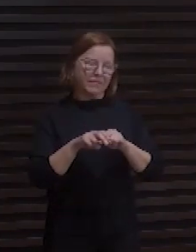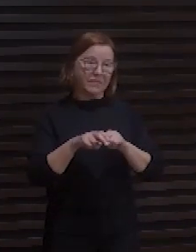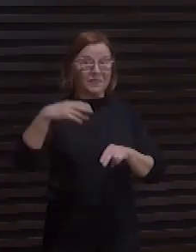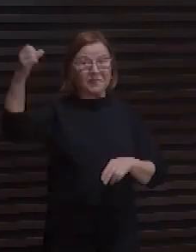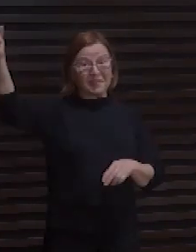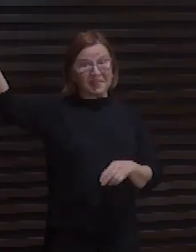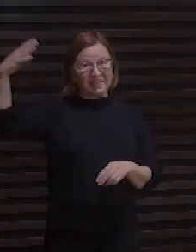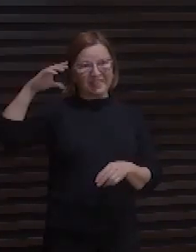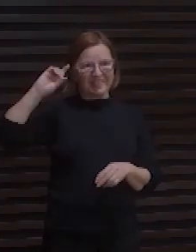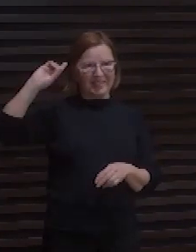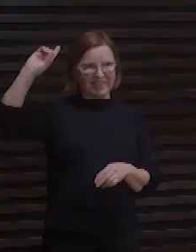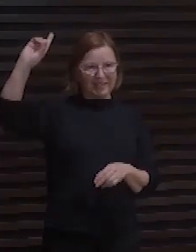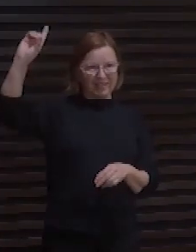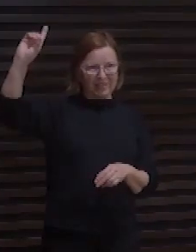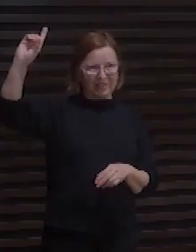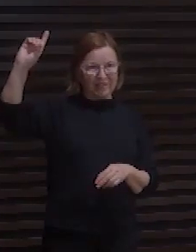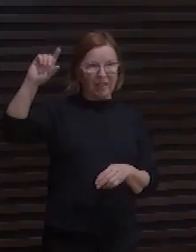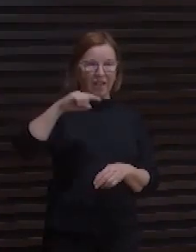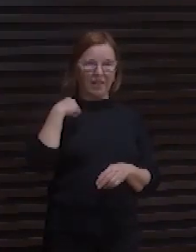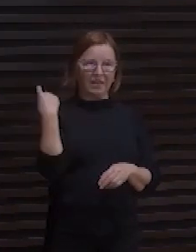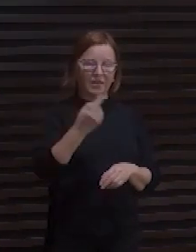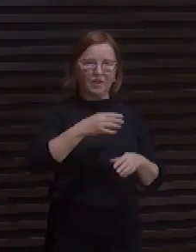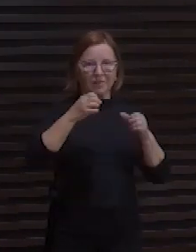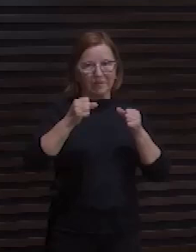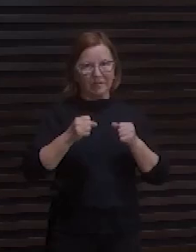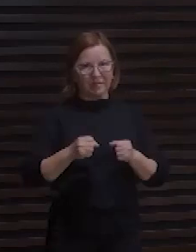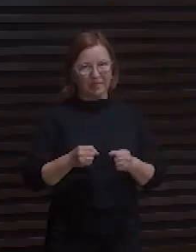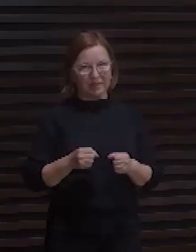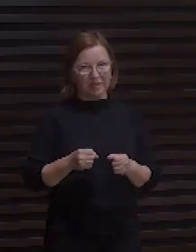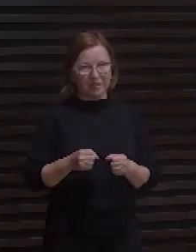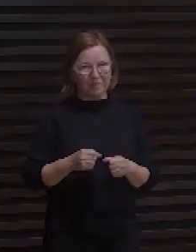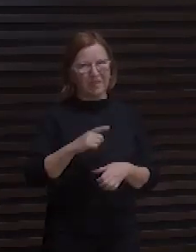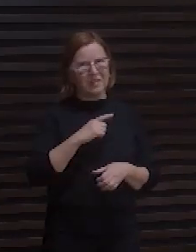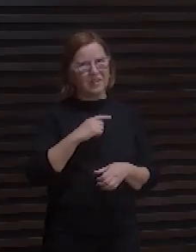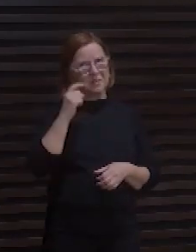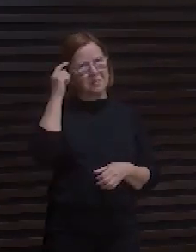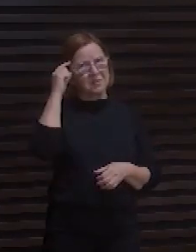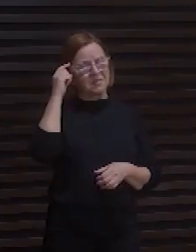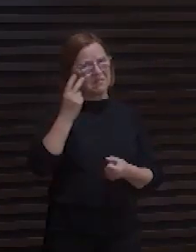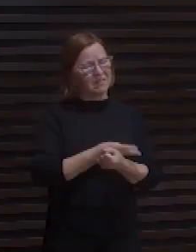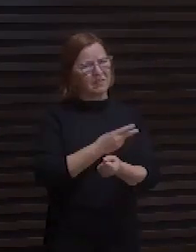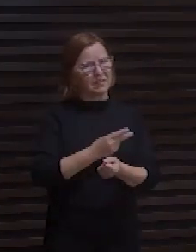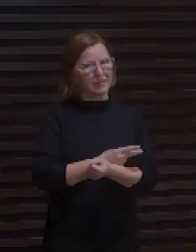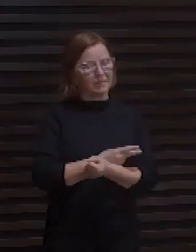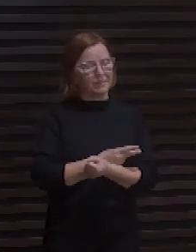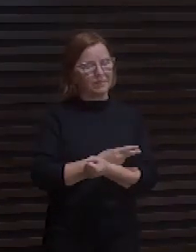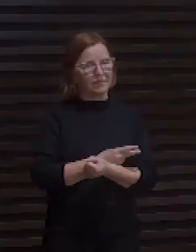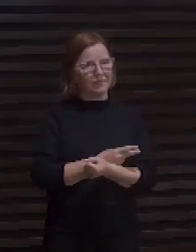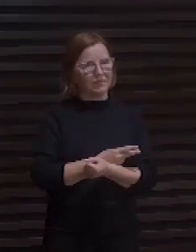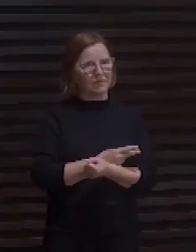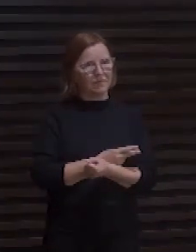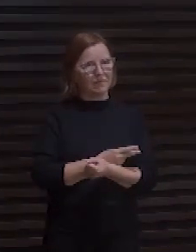de Deus, nós podemos ter um pensamento equivocado de que em